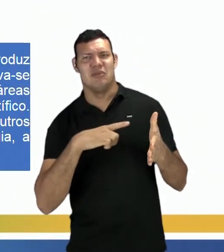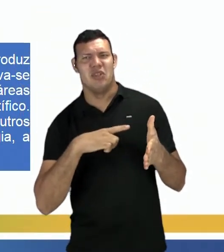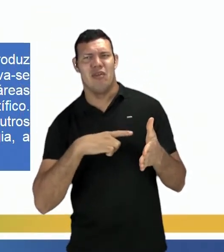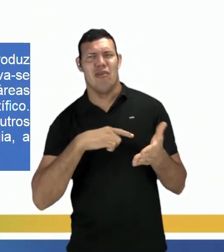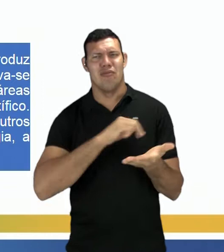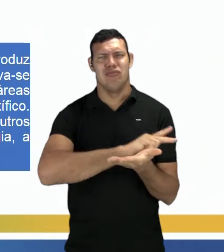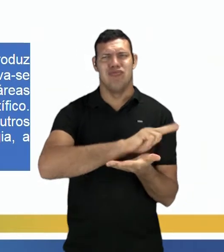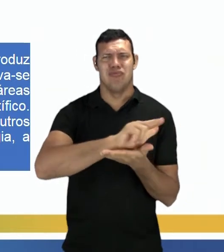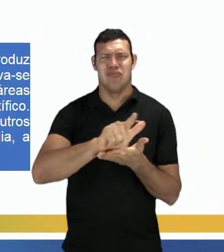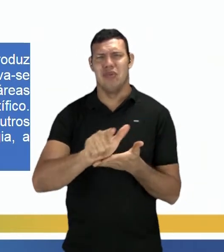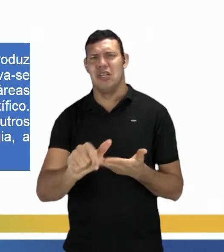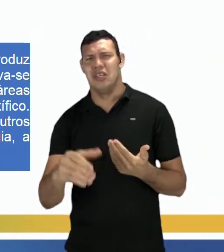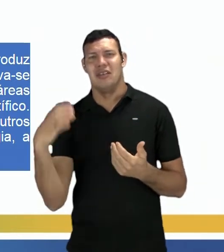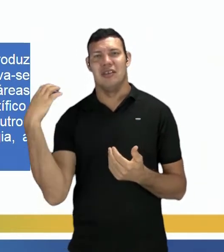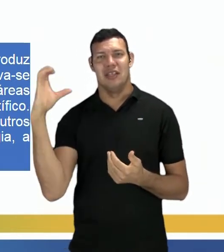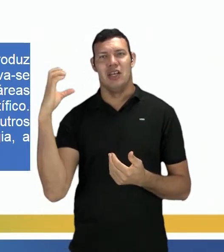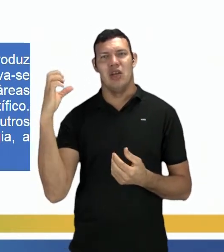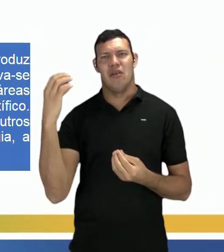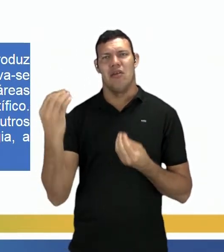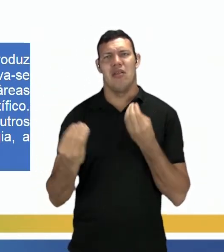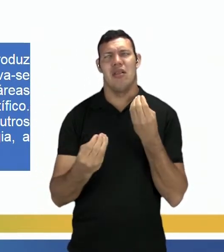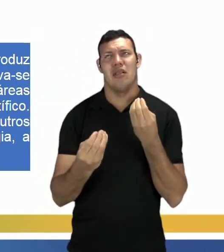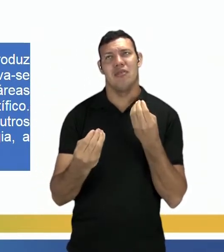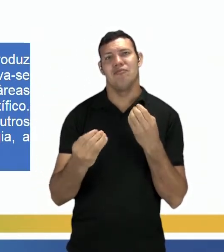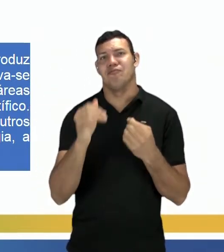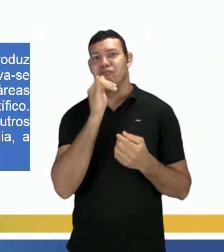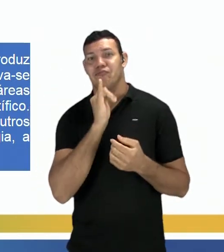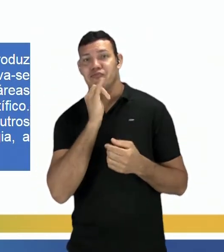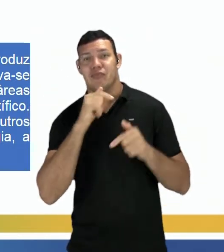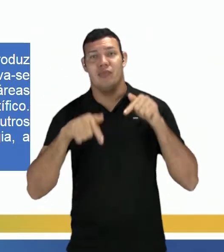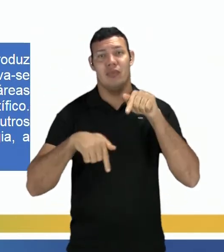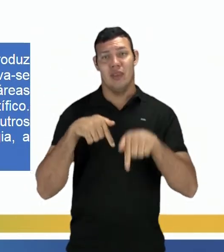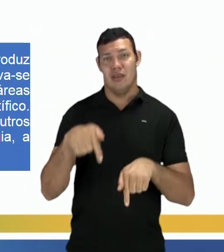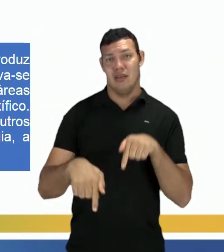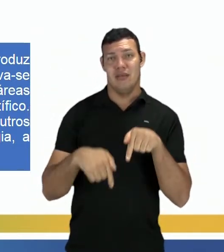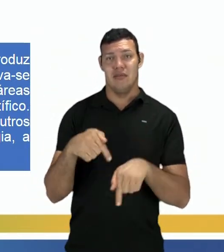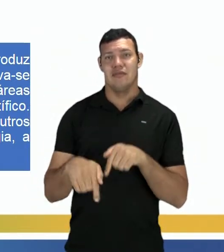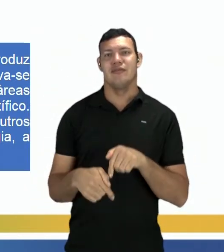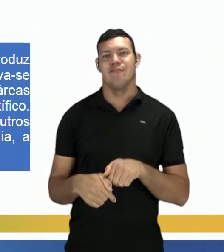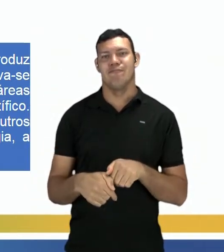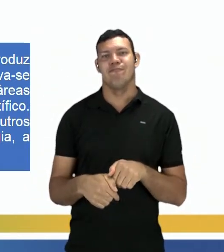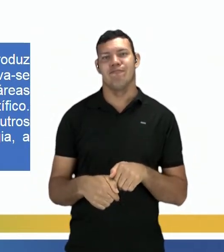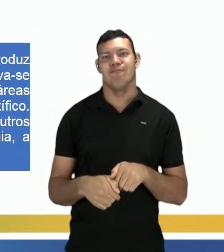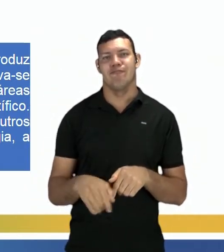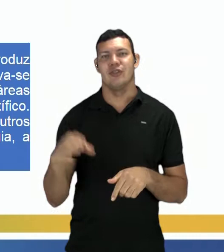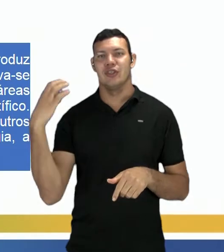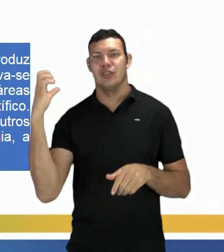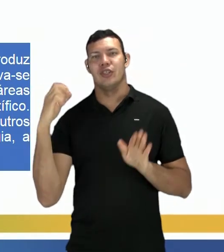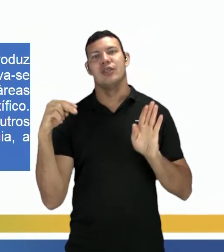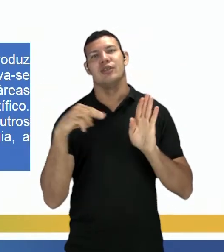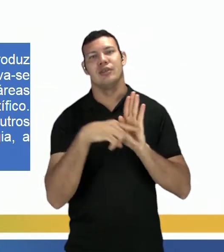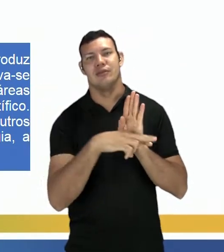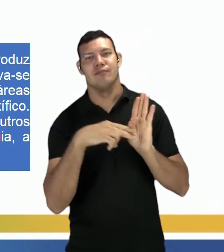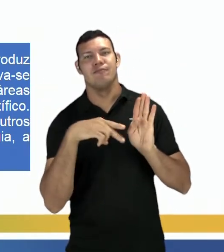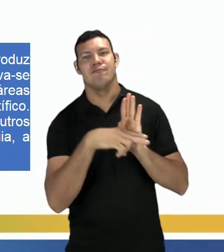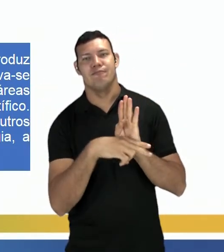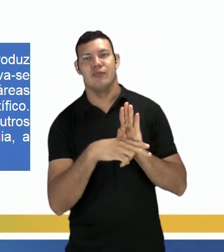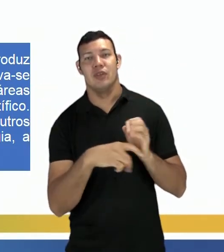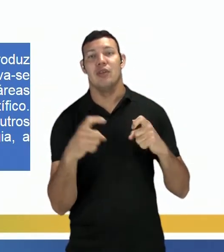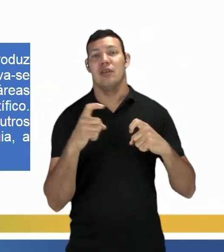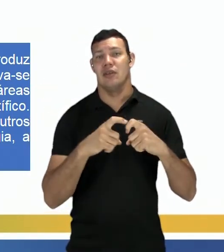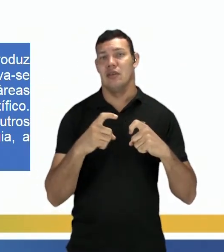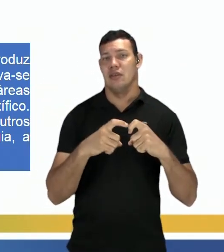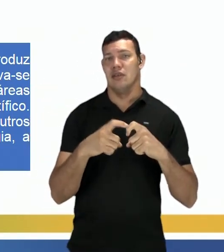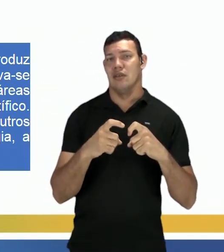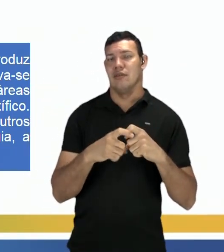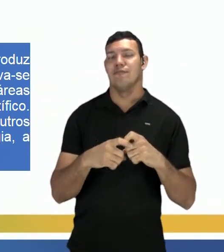química. Século XIX e XX, foi a vez das ciências biológicas, a medicina e as ciências